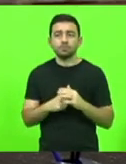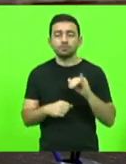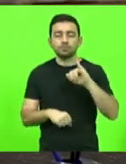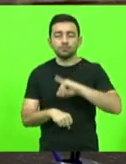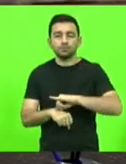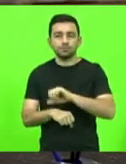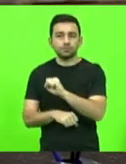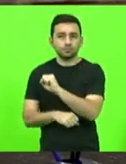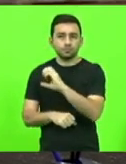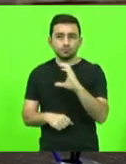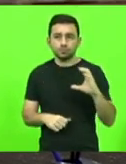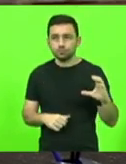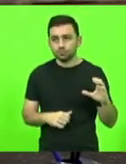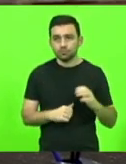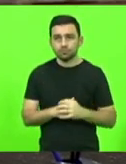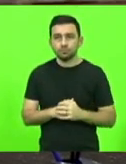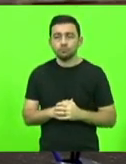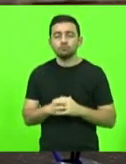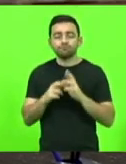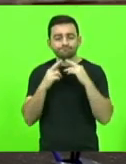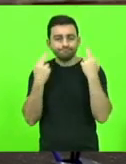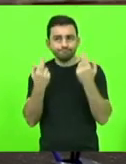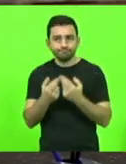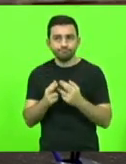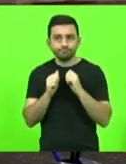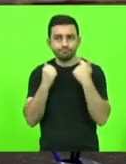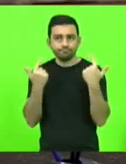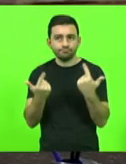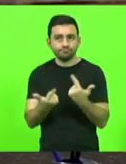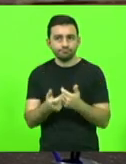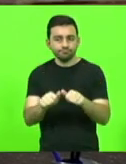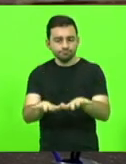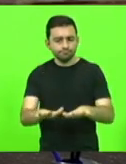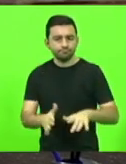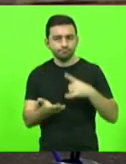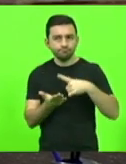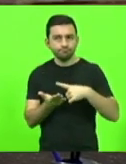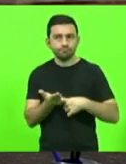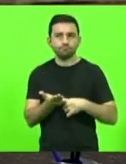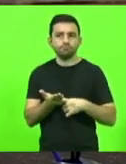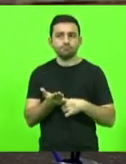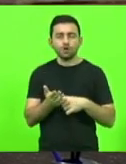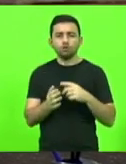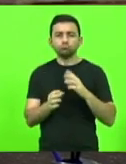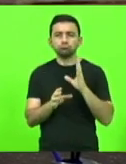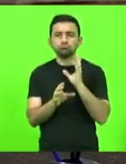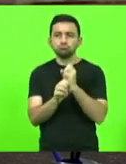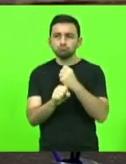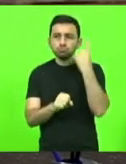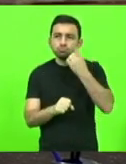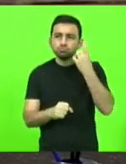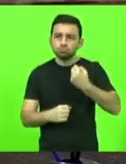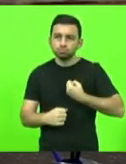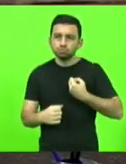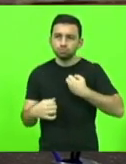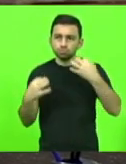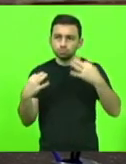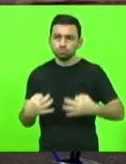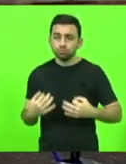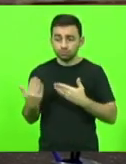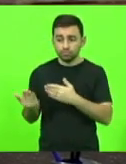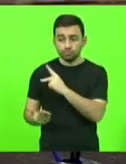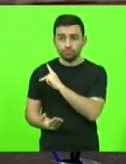do Estado de Santa Catarina, reuniu-se a Assembleia Legislativa em sessão ordinária. Havendo quórum regimental, o senhor